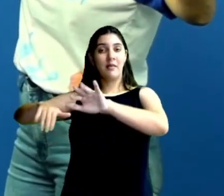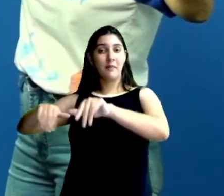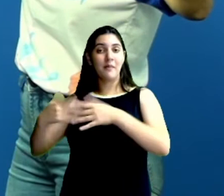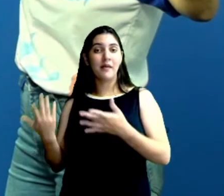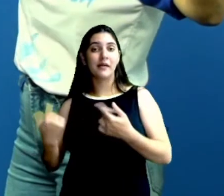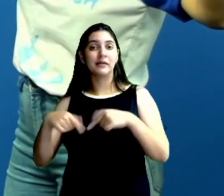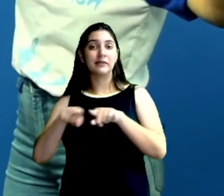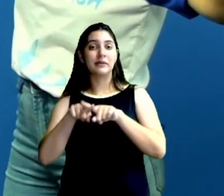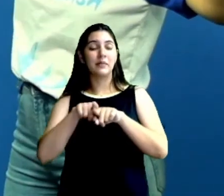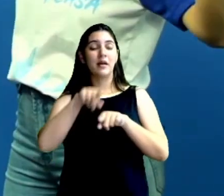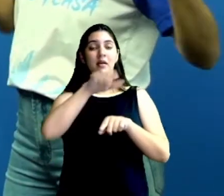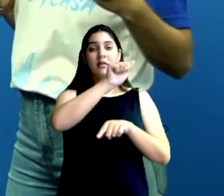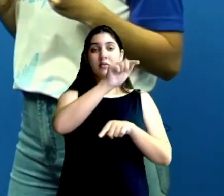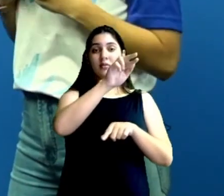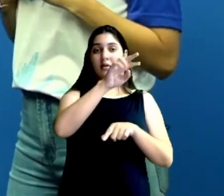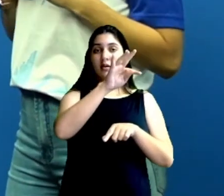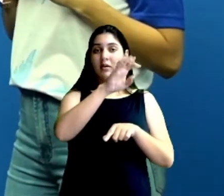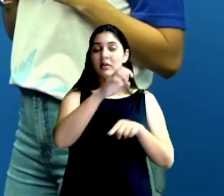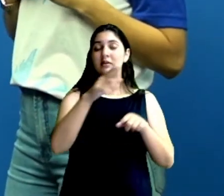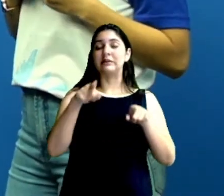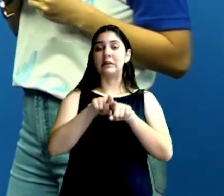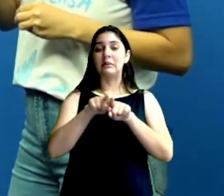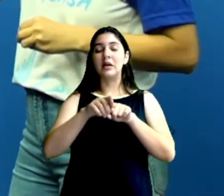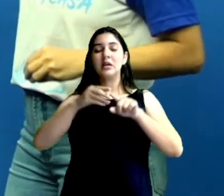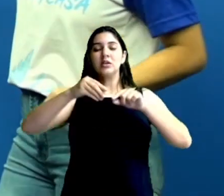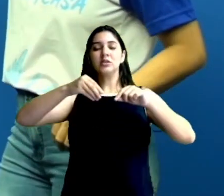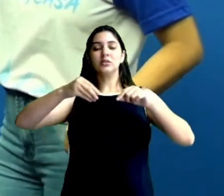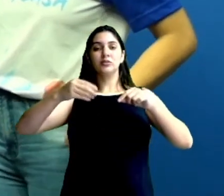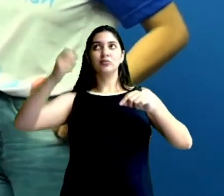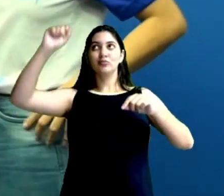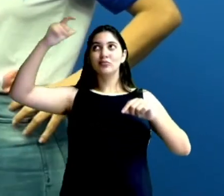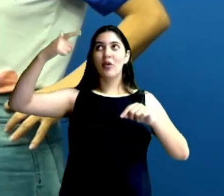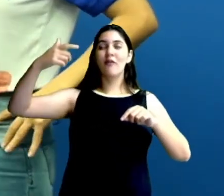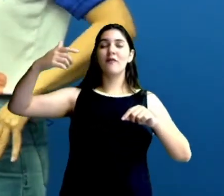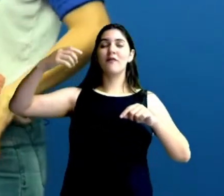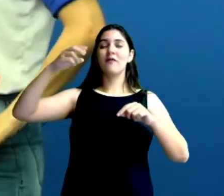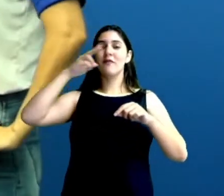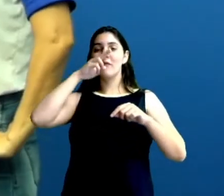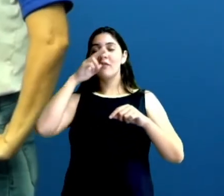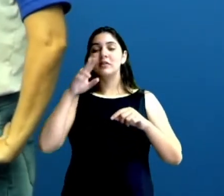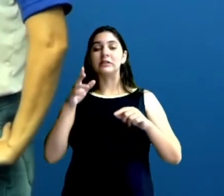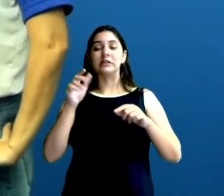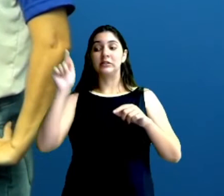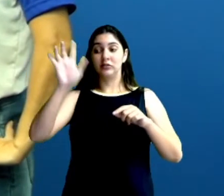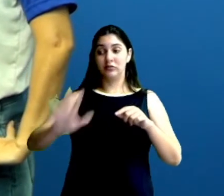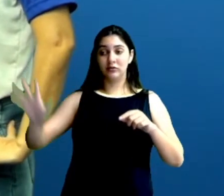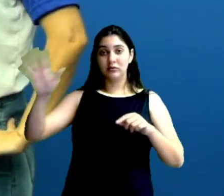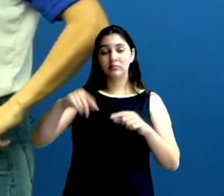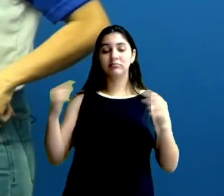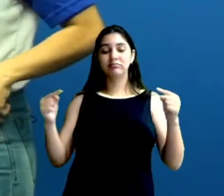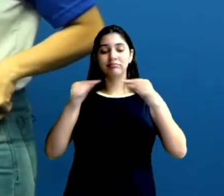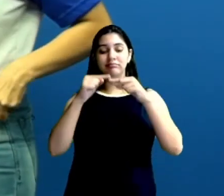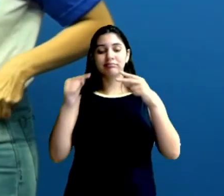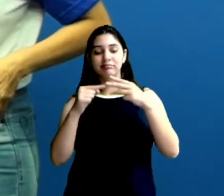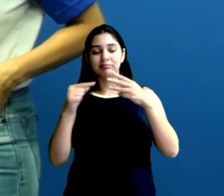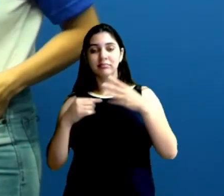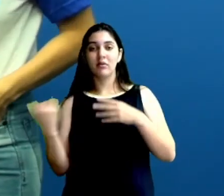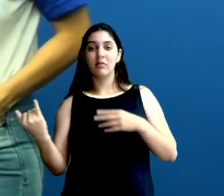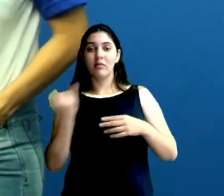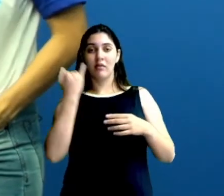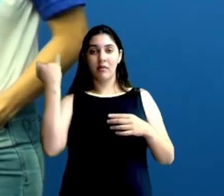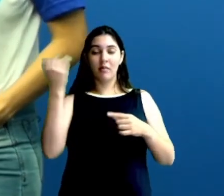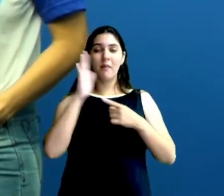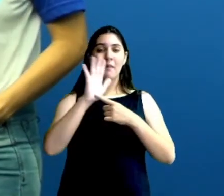gente encontra no Agreste, no Sertão, e assim sucessivamente. Então, os aspectos geográficos são pontos importantes para a